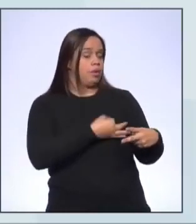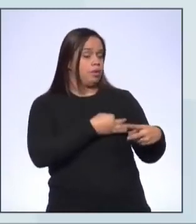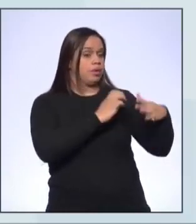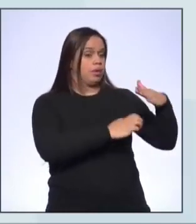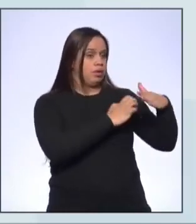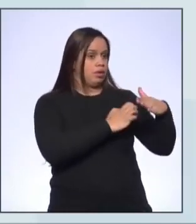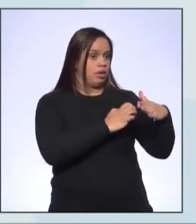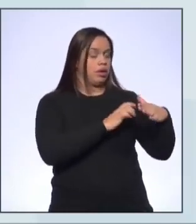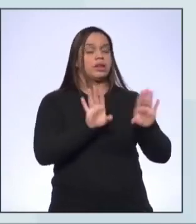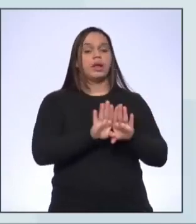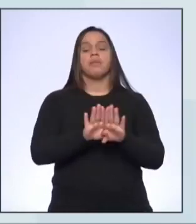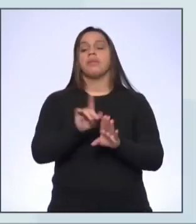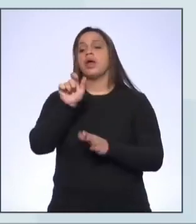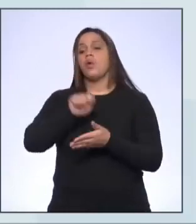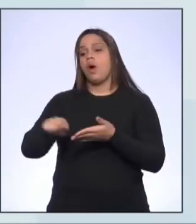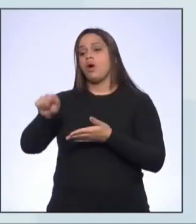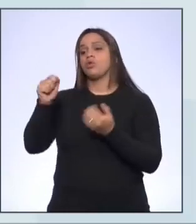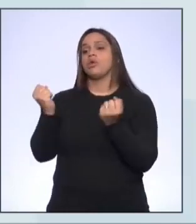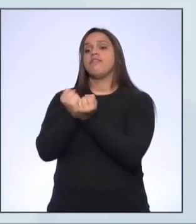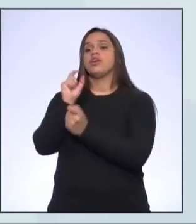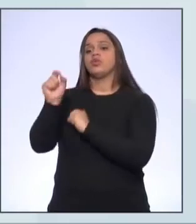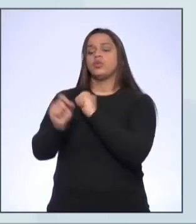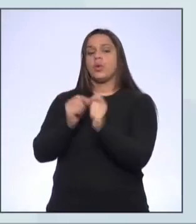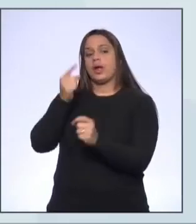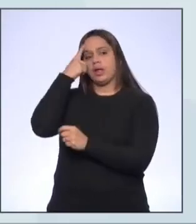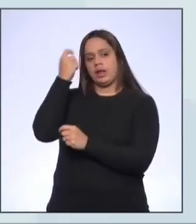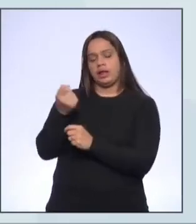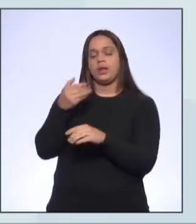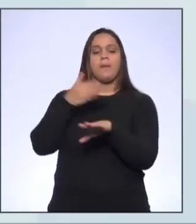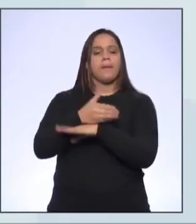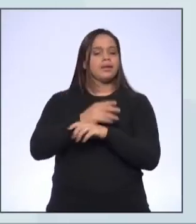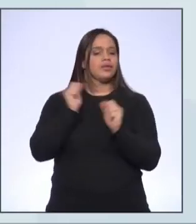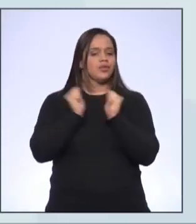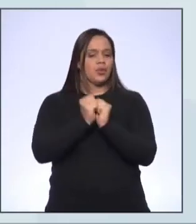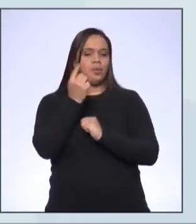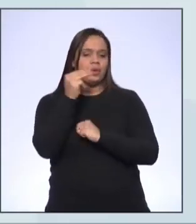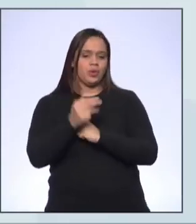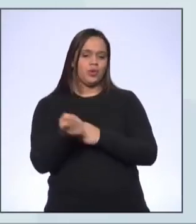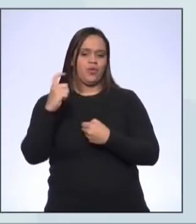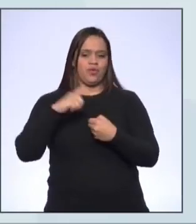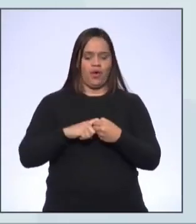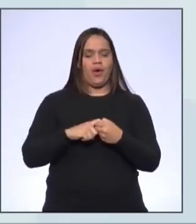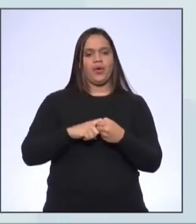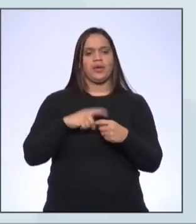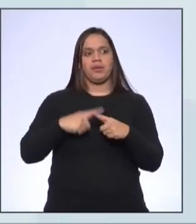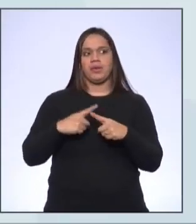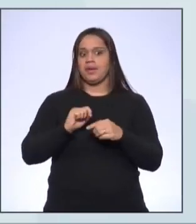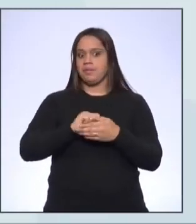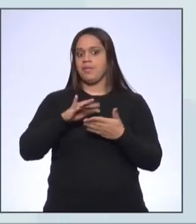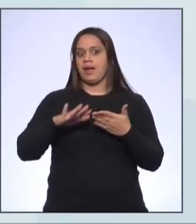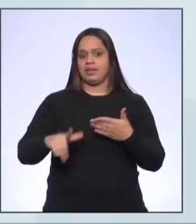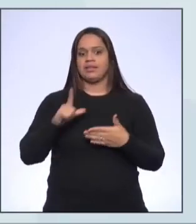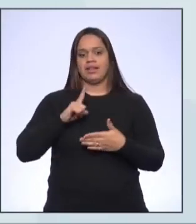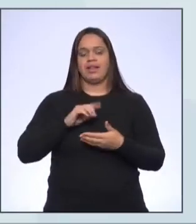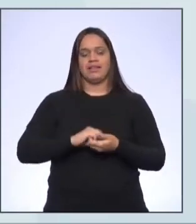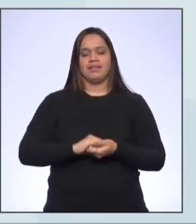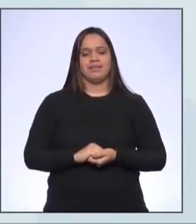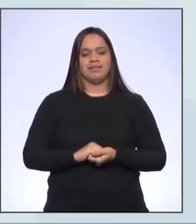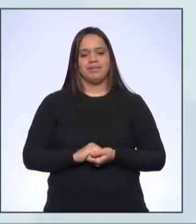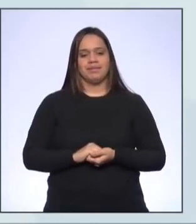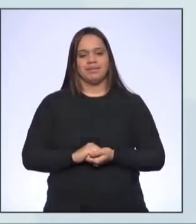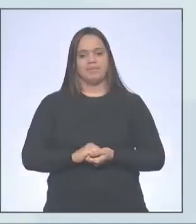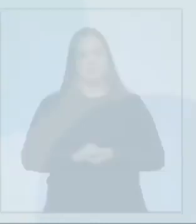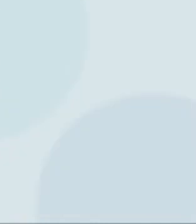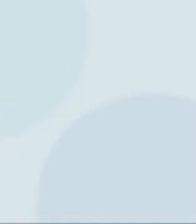defendida pelo autor? Tá certo? Então, participe conosco um minutinho só, tá bom? Porque nós temos mais atividades para hoje.